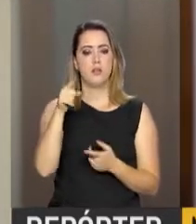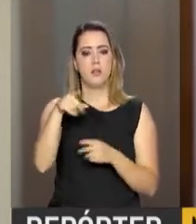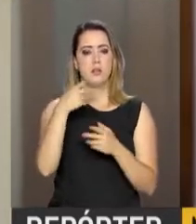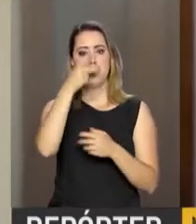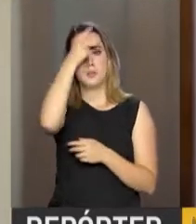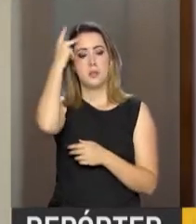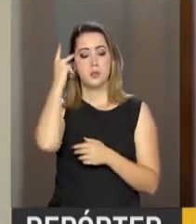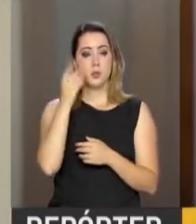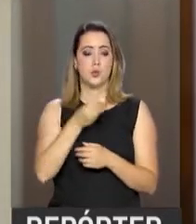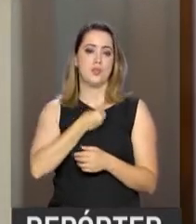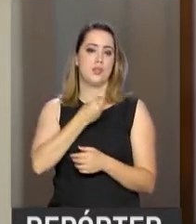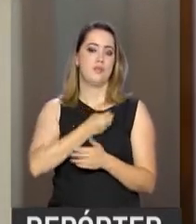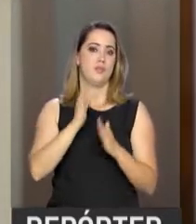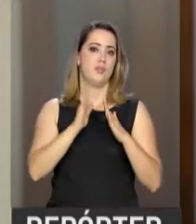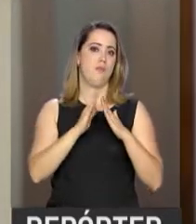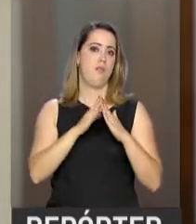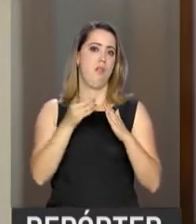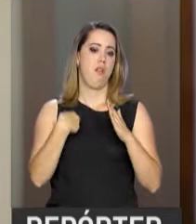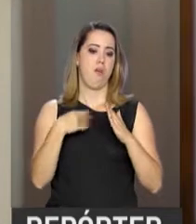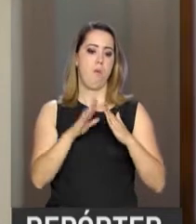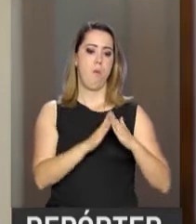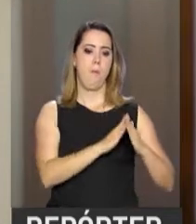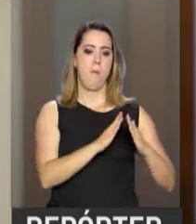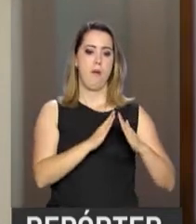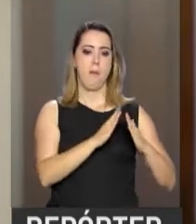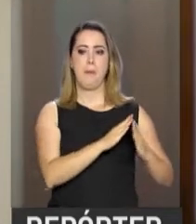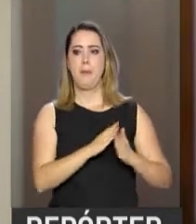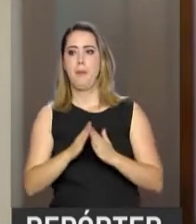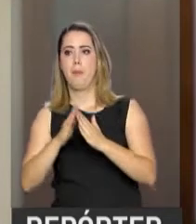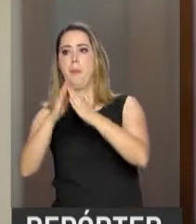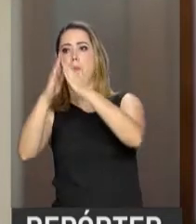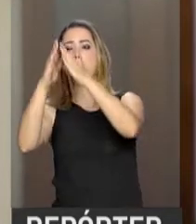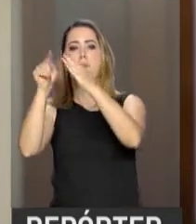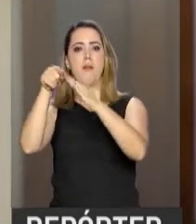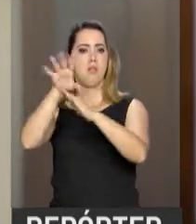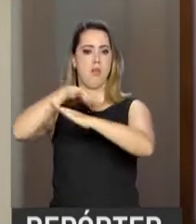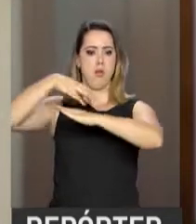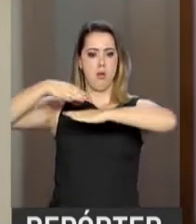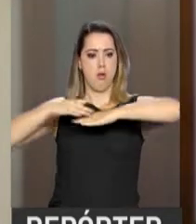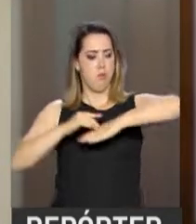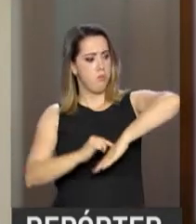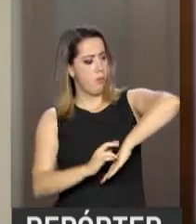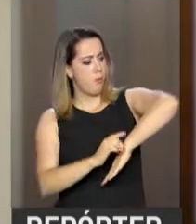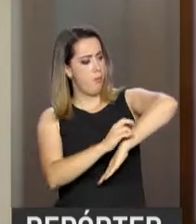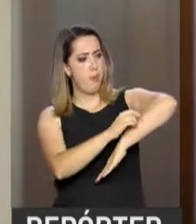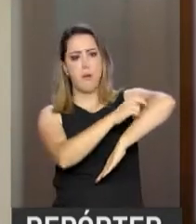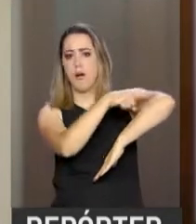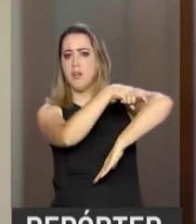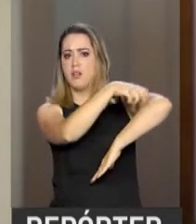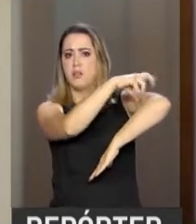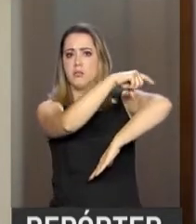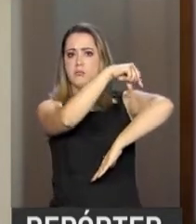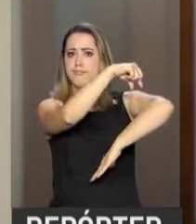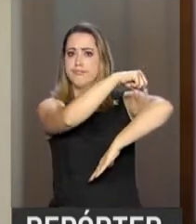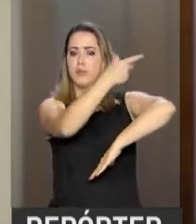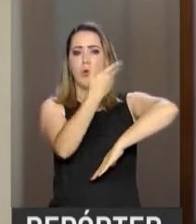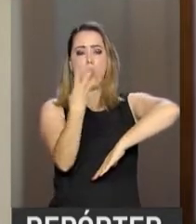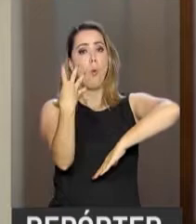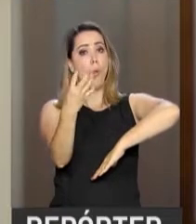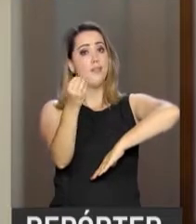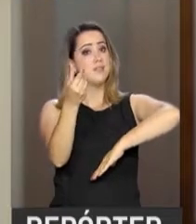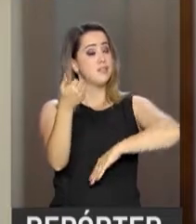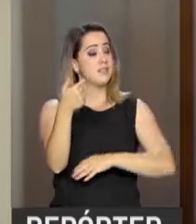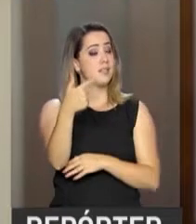pessoas morando em área de risco você tem uma idéia e pt em 2010 11 mas yu somente nessa são paulo 407 áreas de